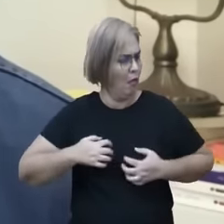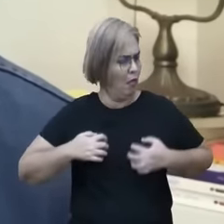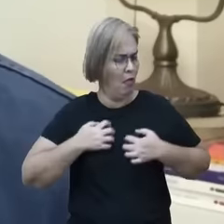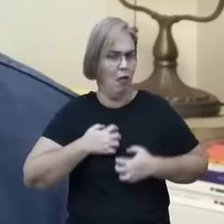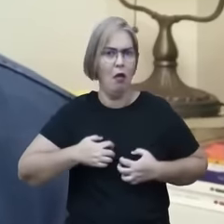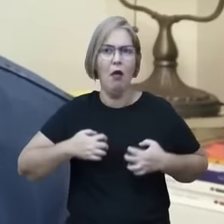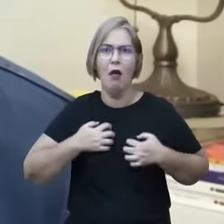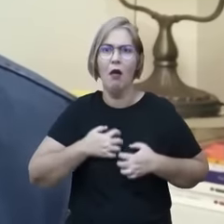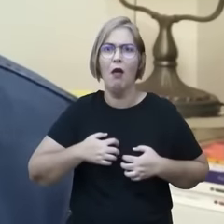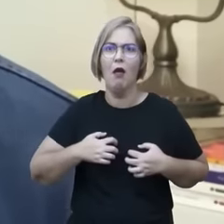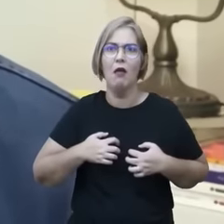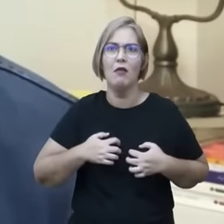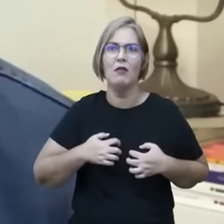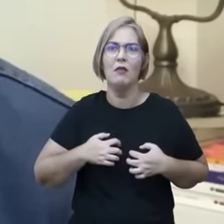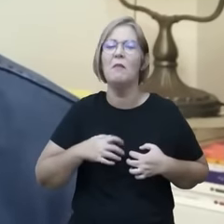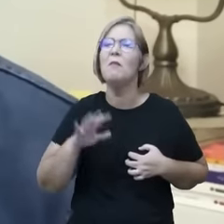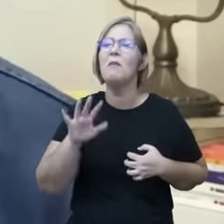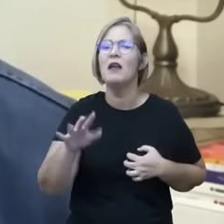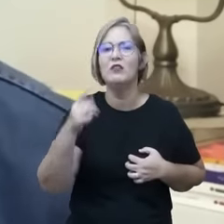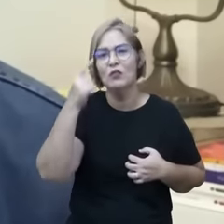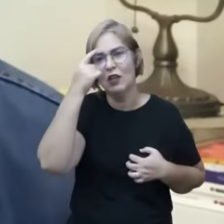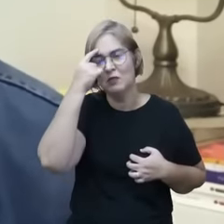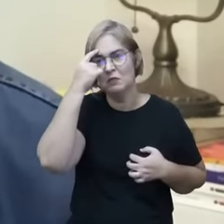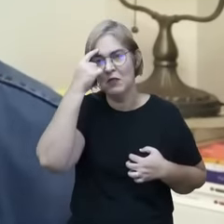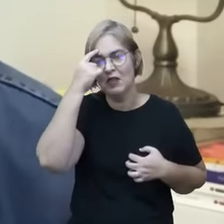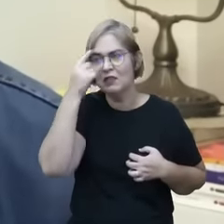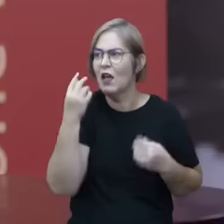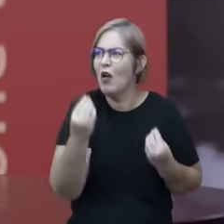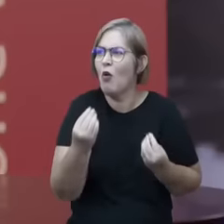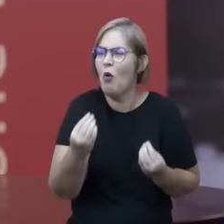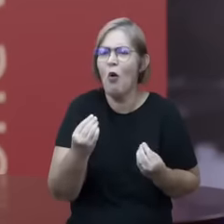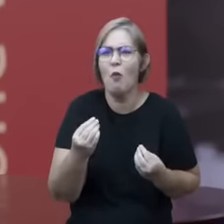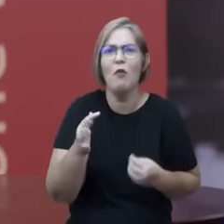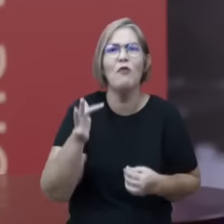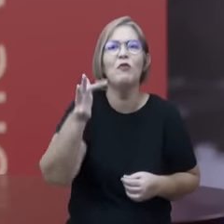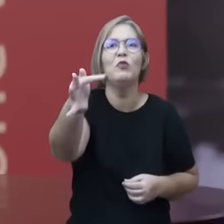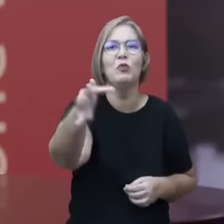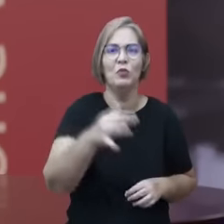Essa revolta da carne é o absurdo.